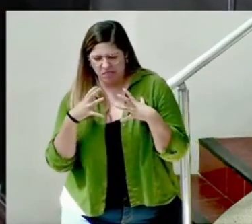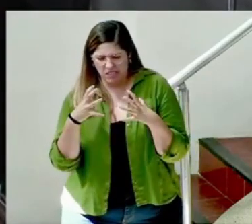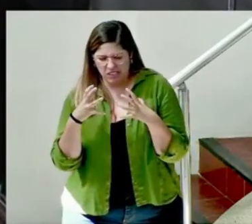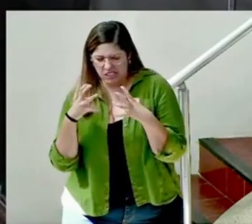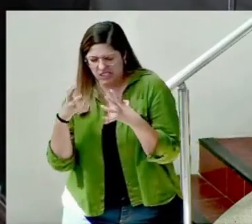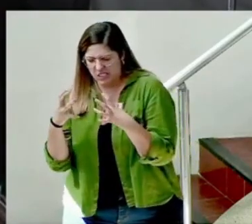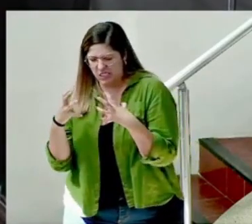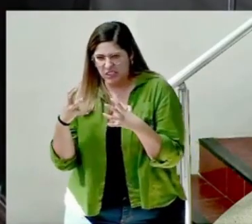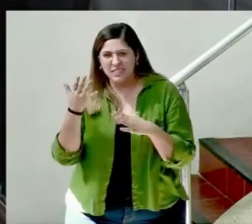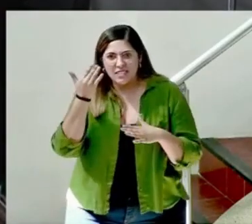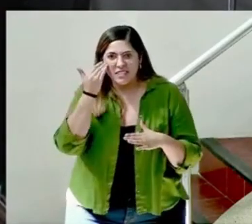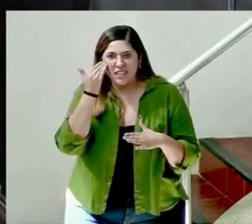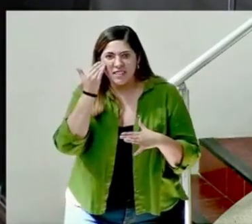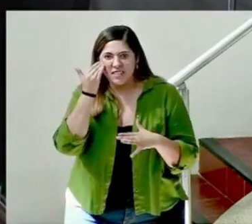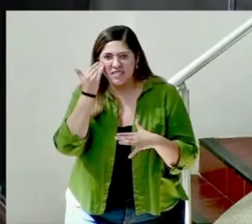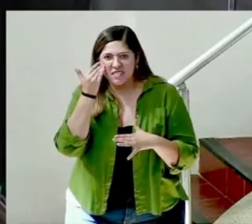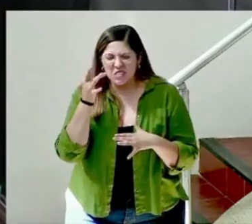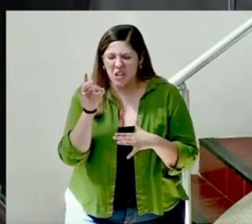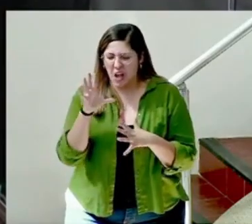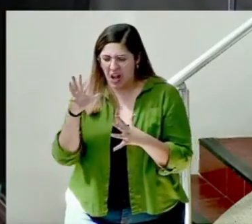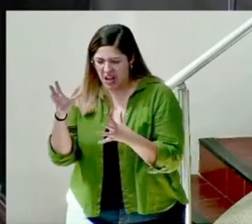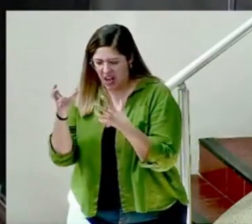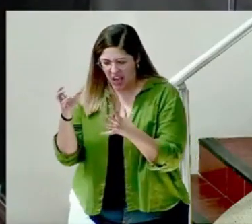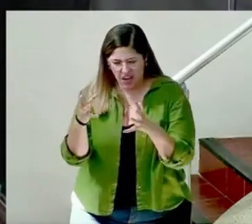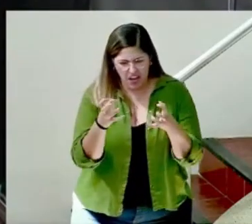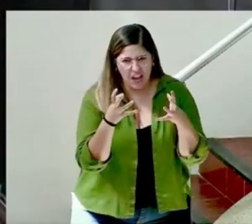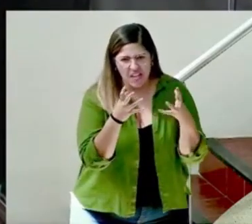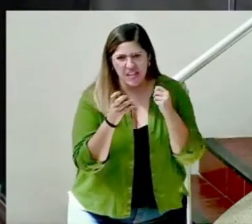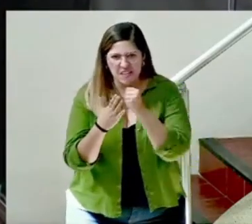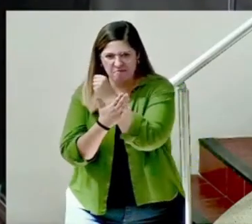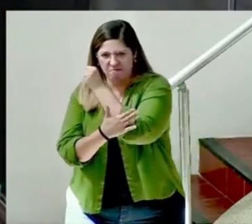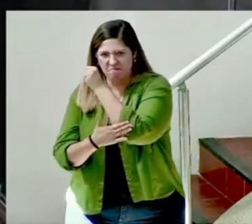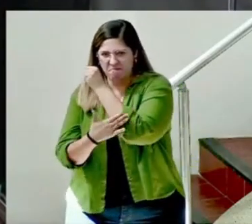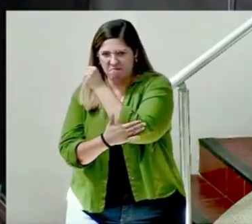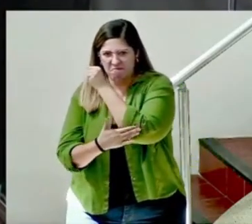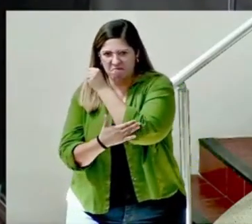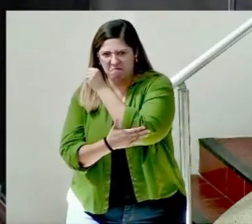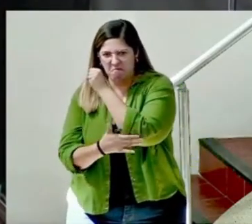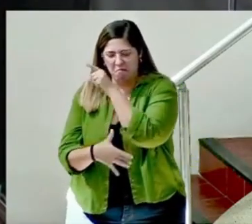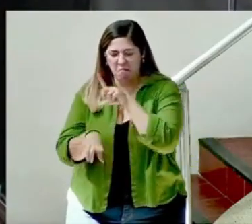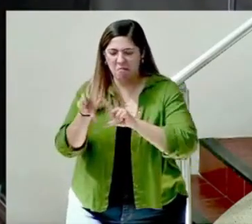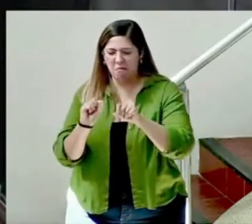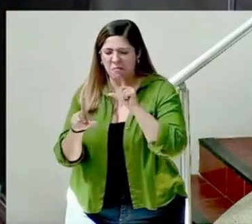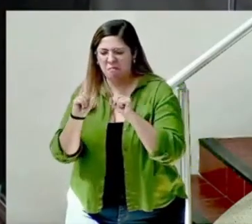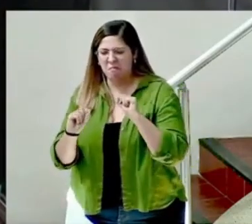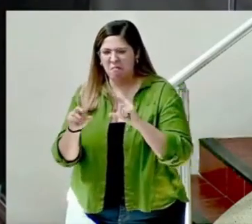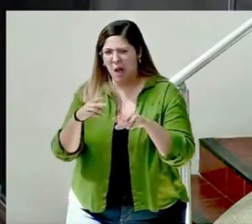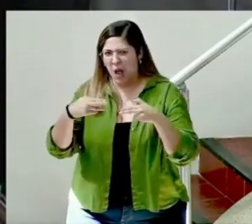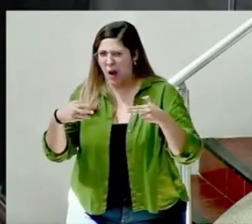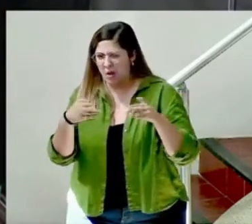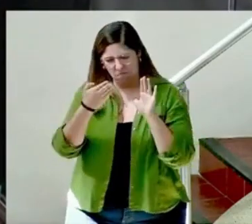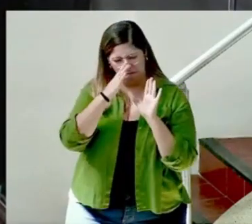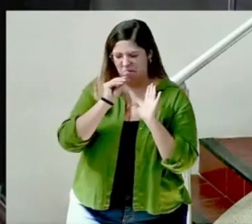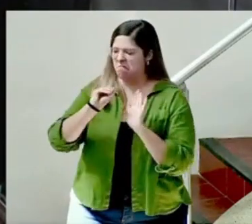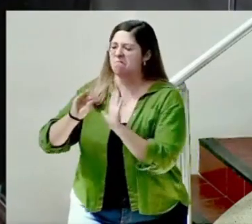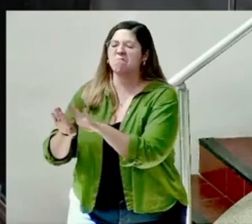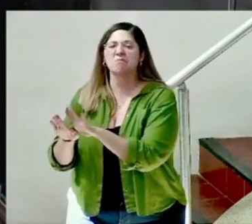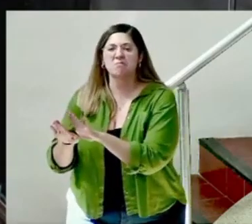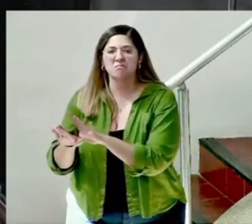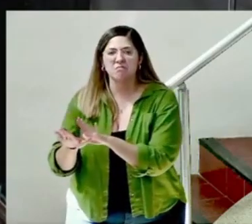não consegue discernir para que Deus criou aquelas coisas que os seus olhos estão contemplando.